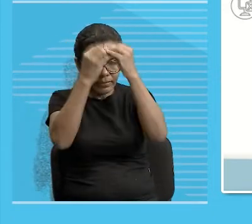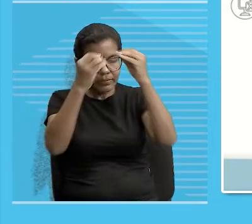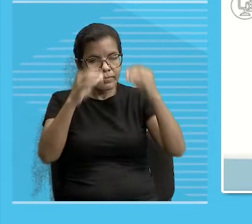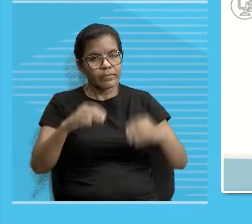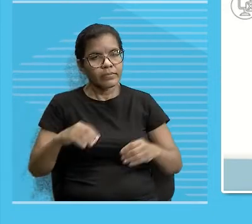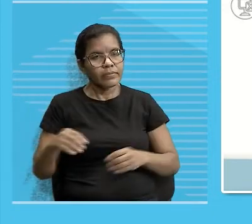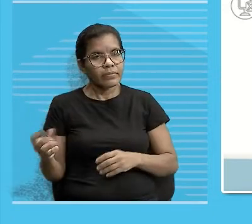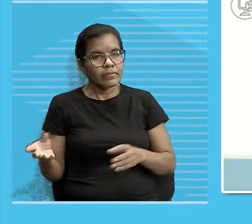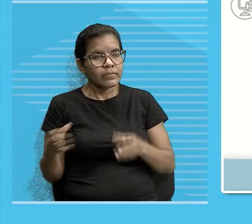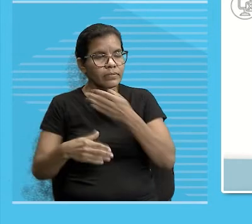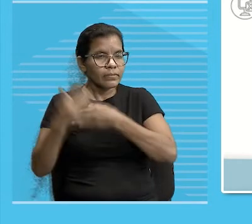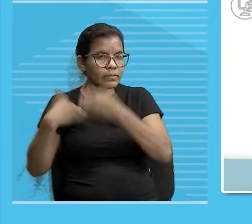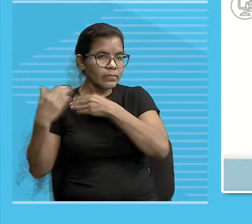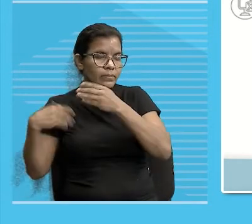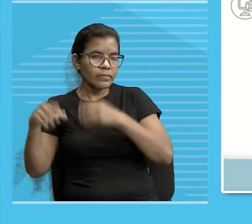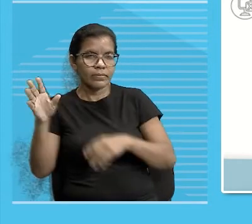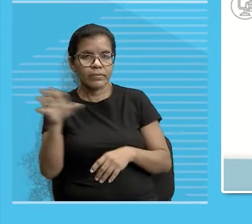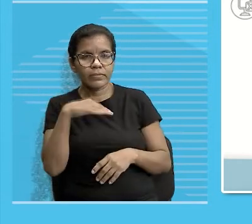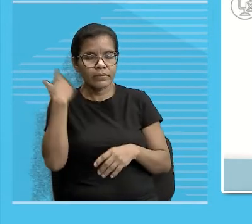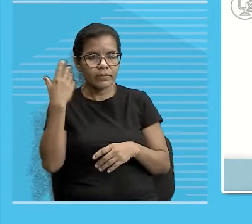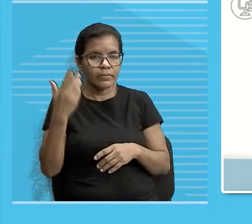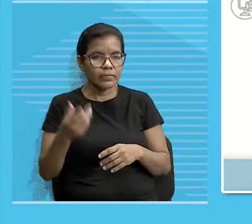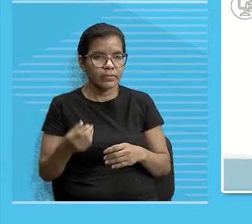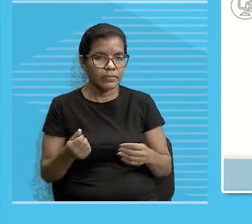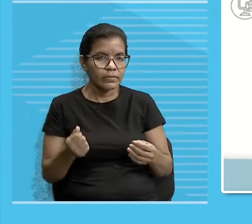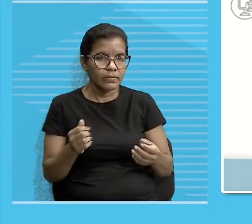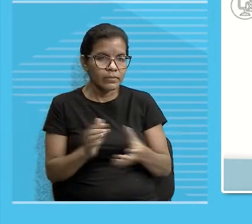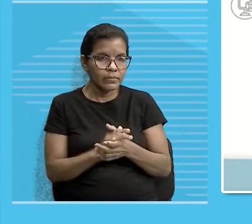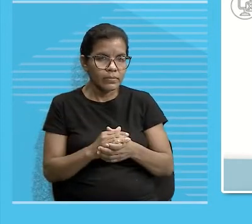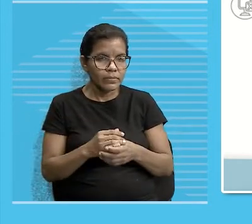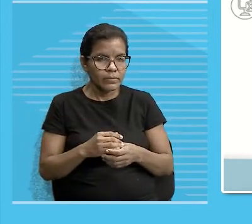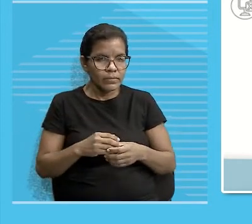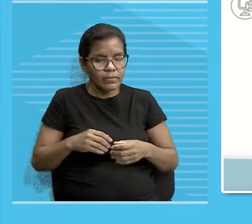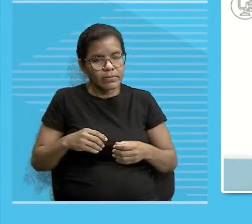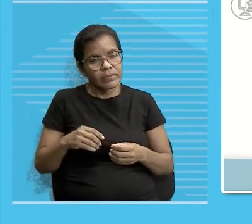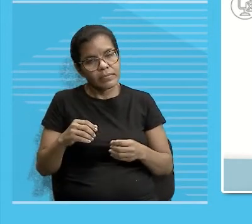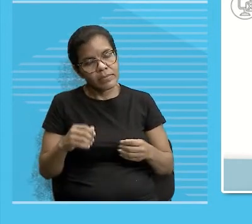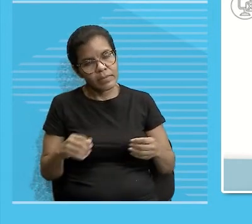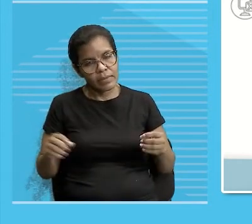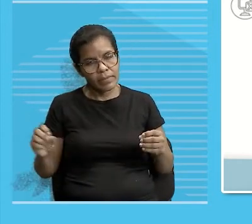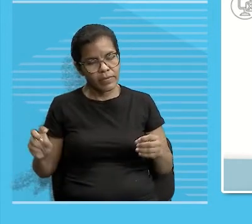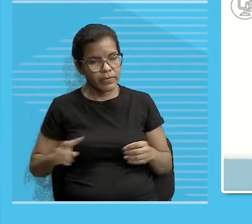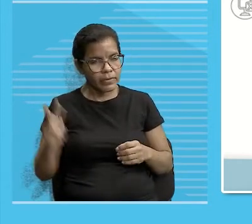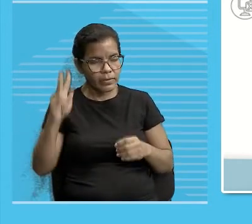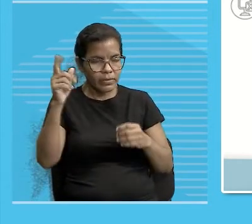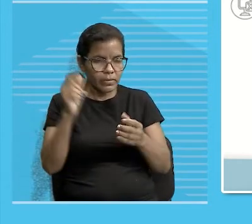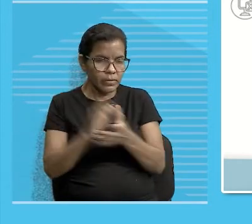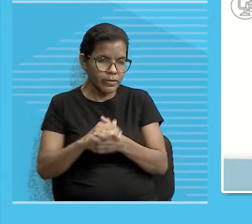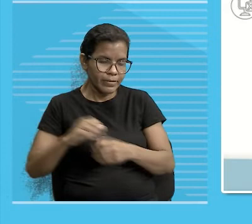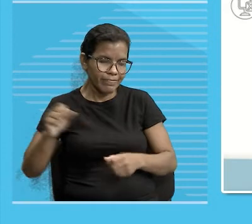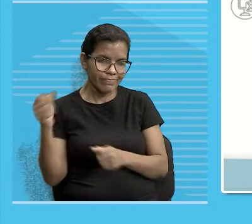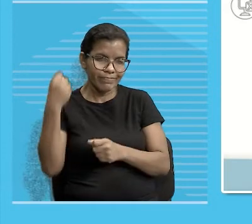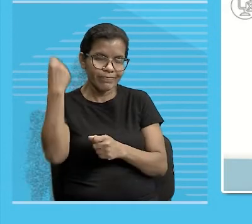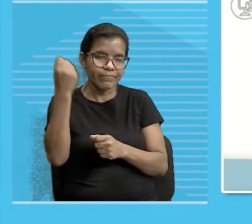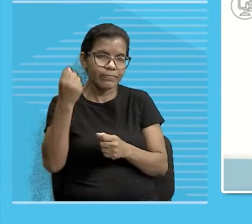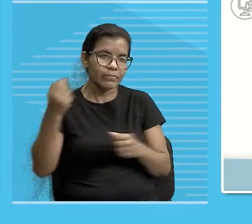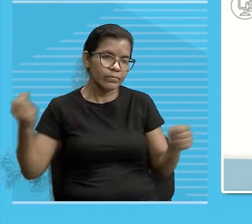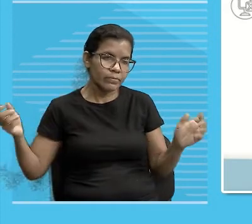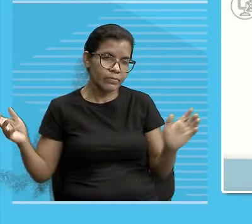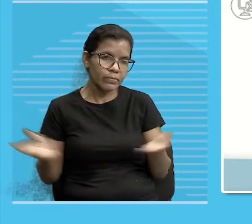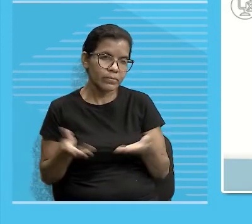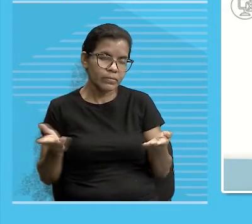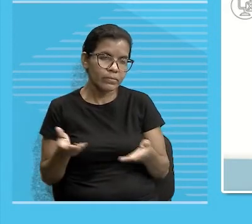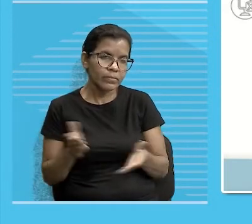era uma vitória, um símbolo de heroísmo, enfim. E hoje a gente sabe que é